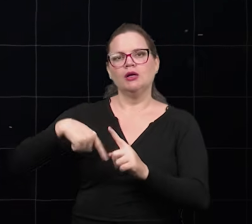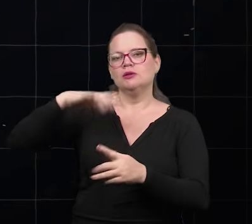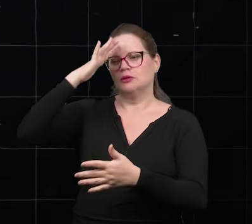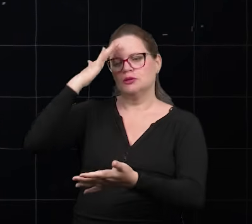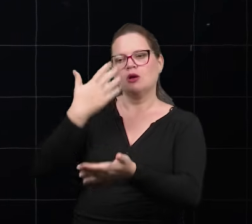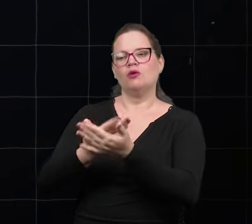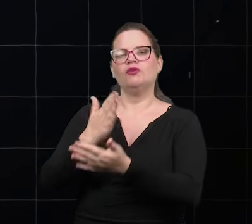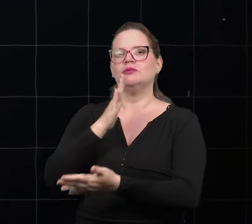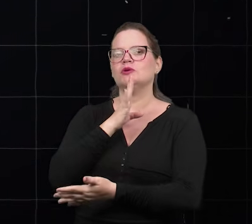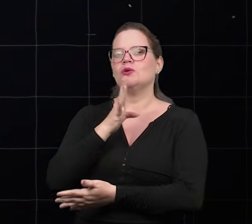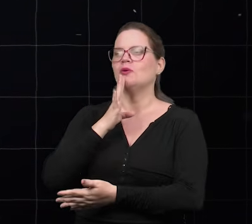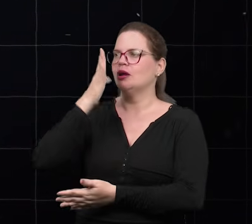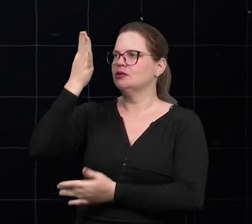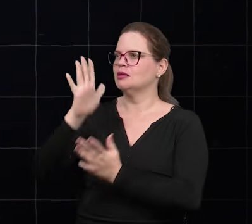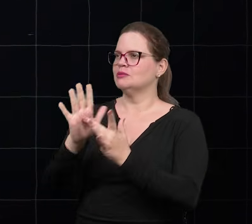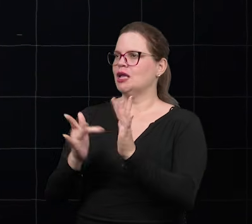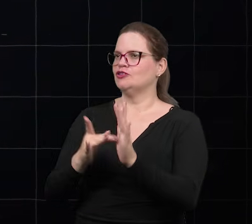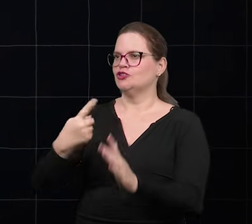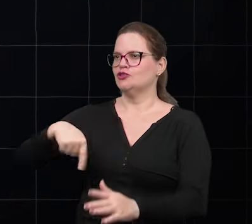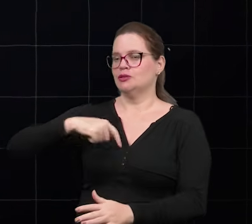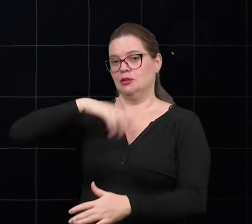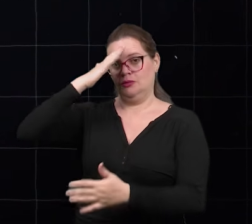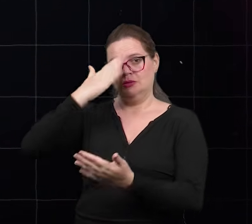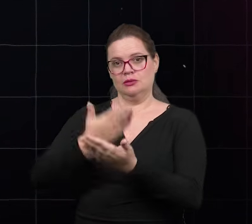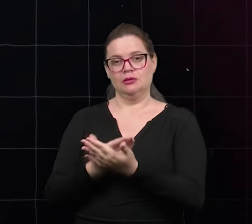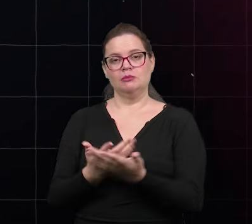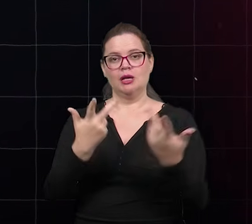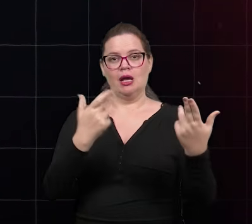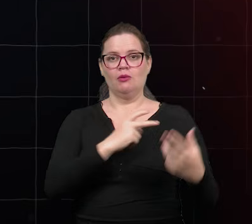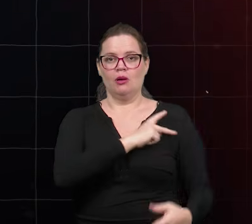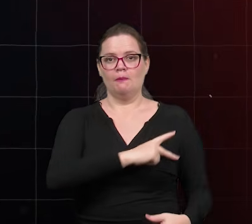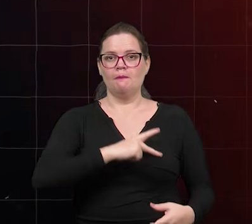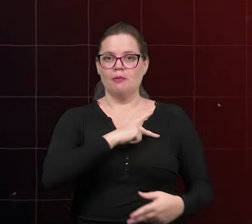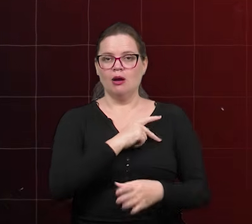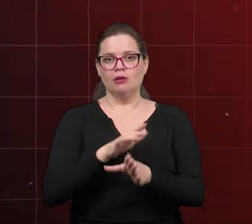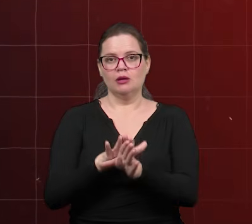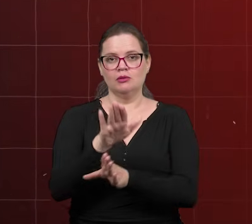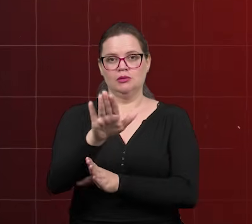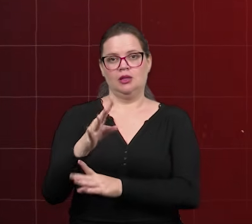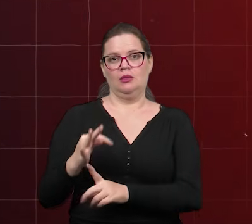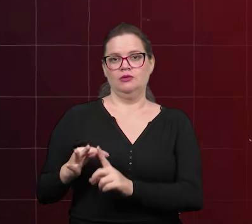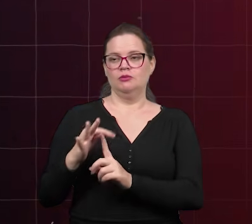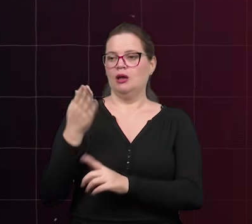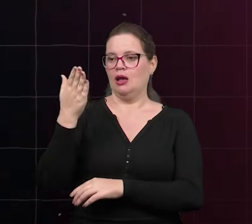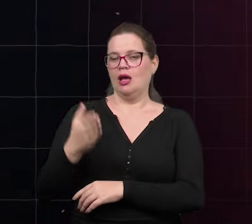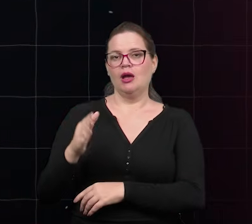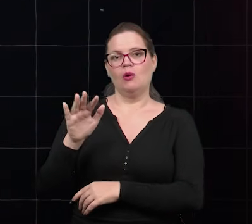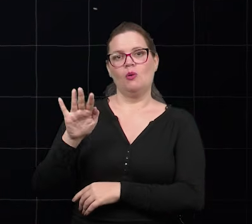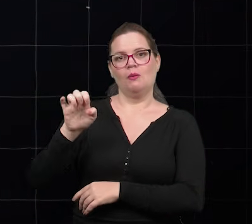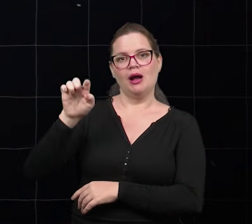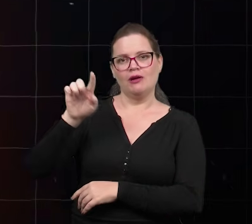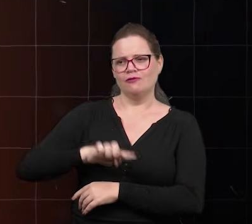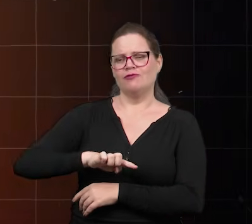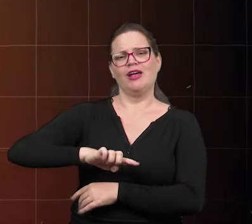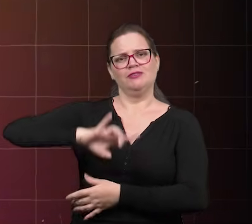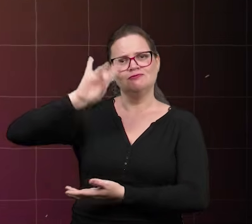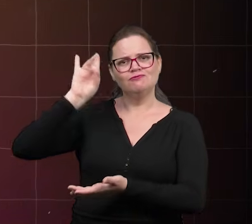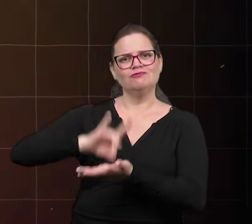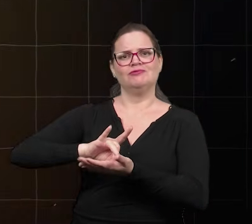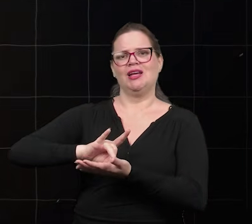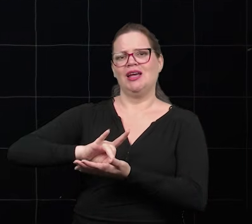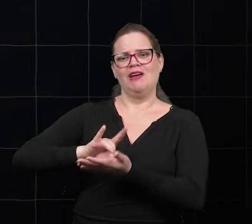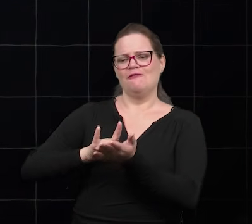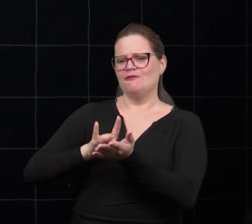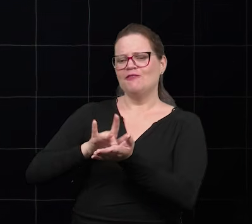possamos viver a mesma fé mencionada por Paulo em Timóteo, a fé genuína, uma fé sem fingimento, uma fé